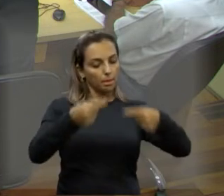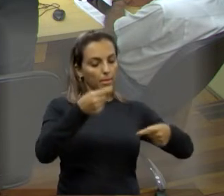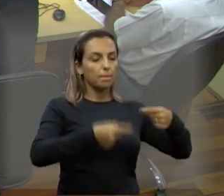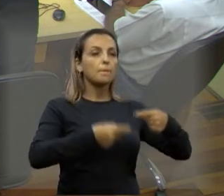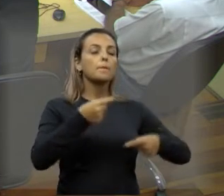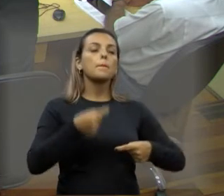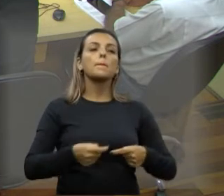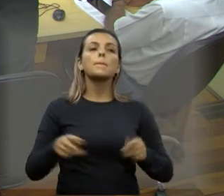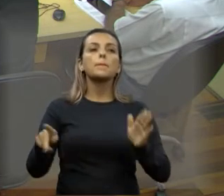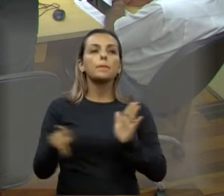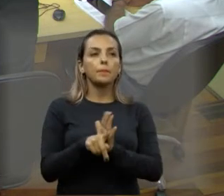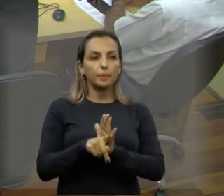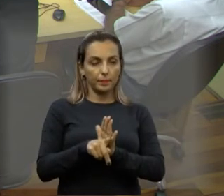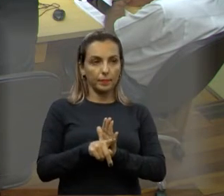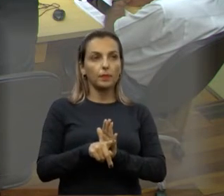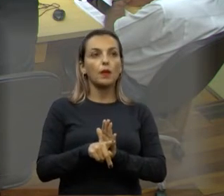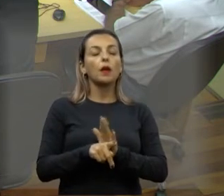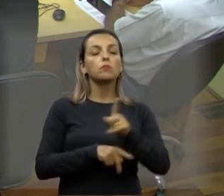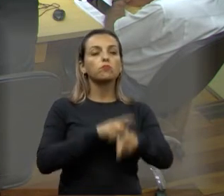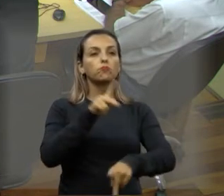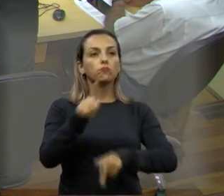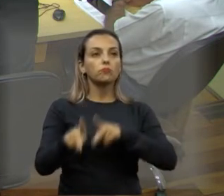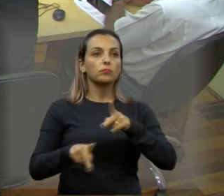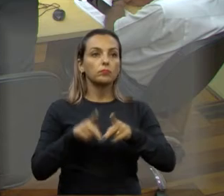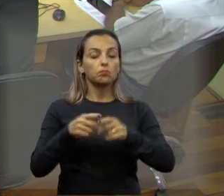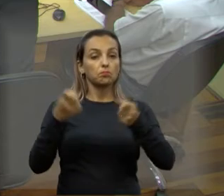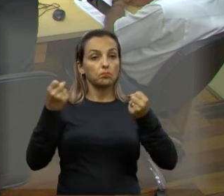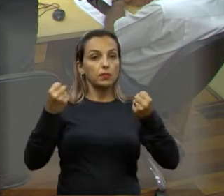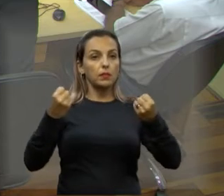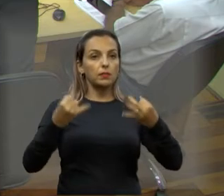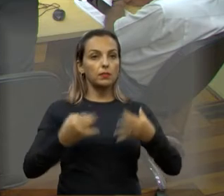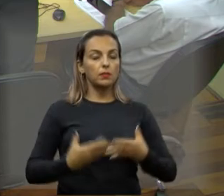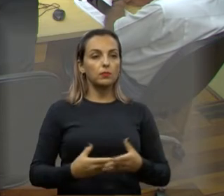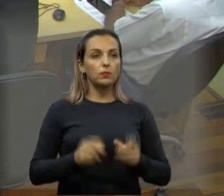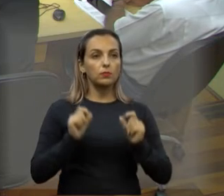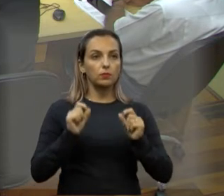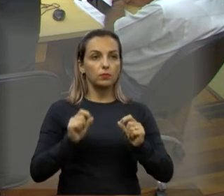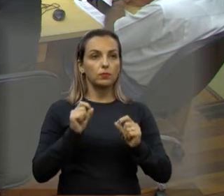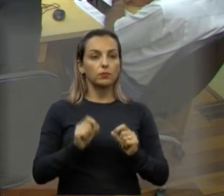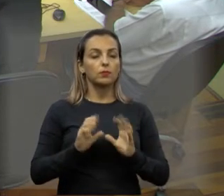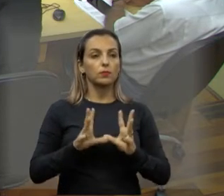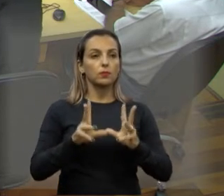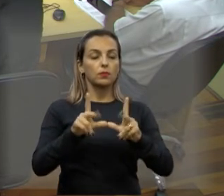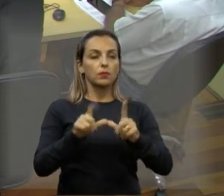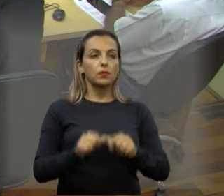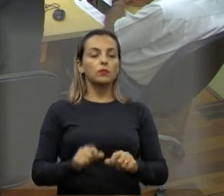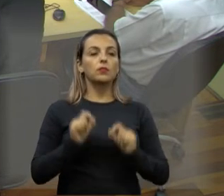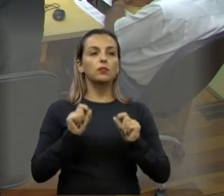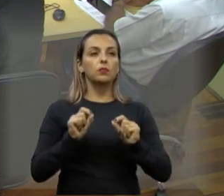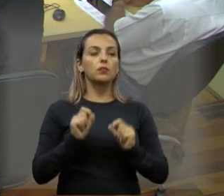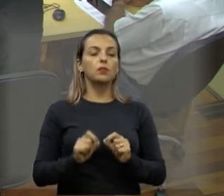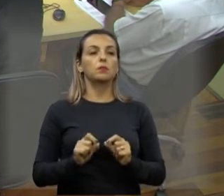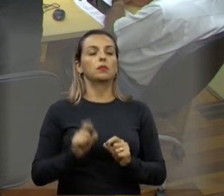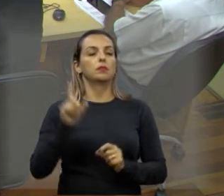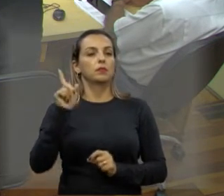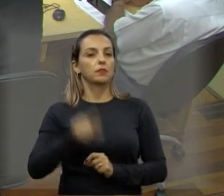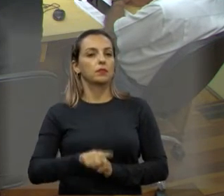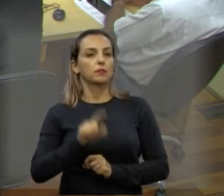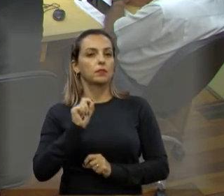esse projeto né colocando para população explicando tudo que pode estar aí e